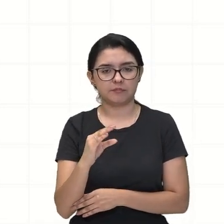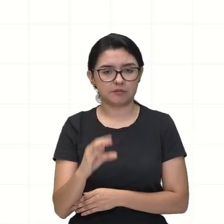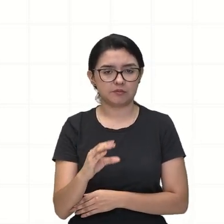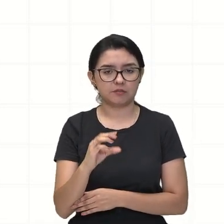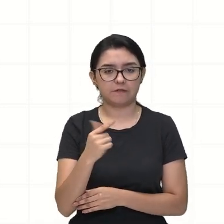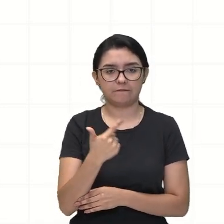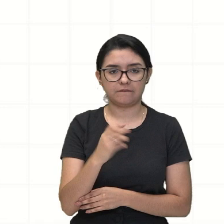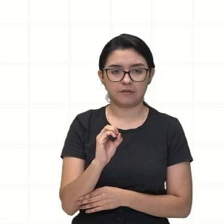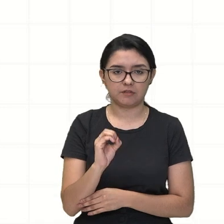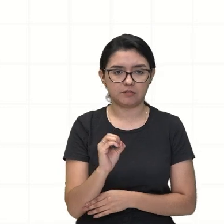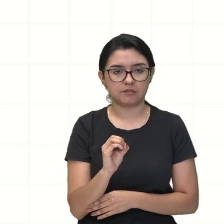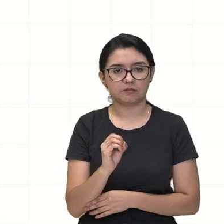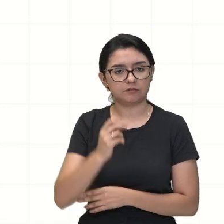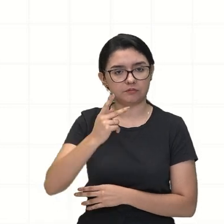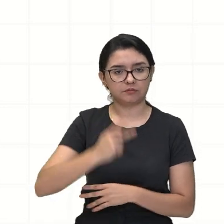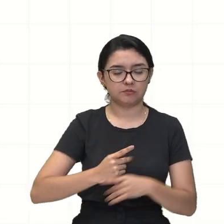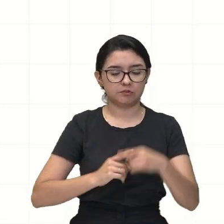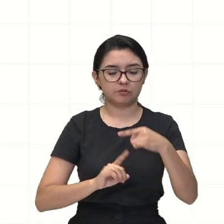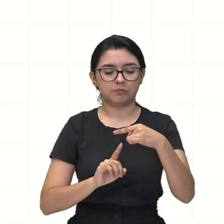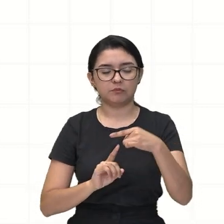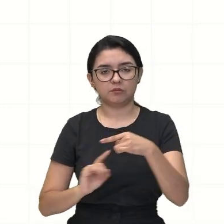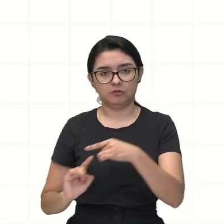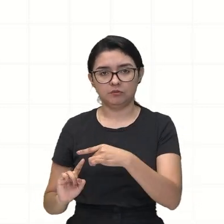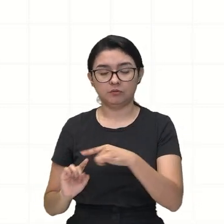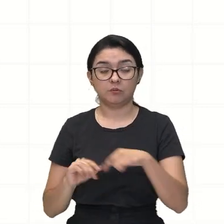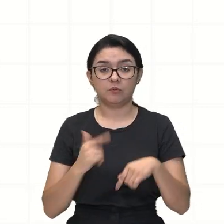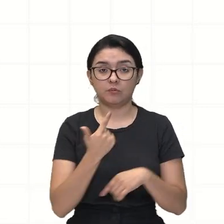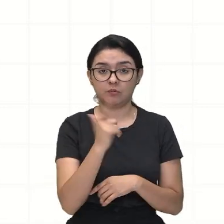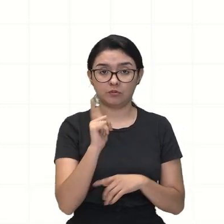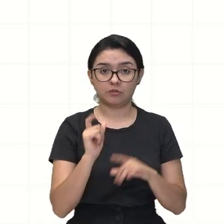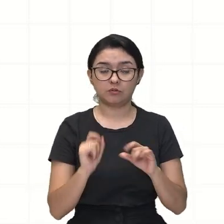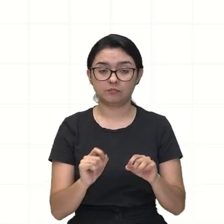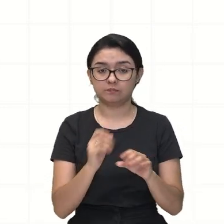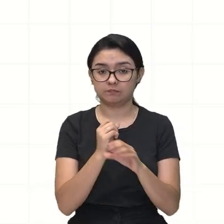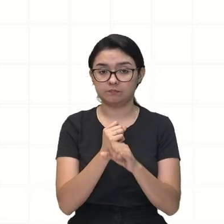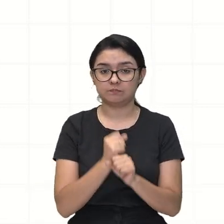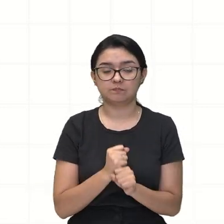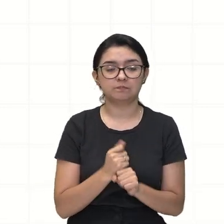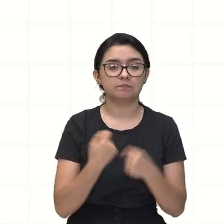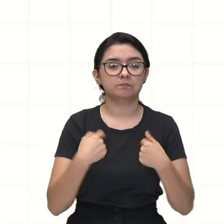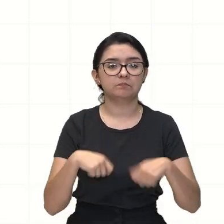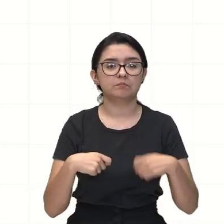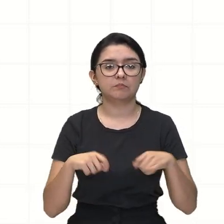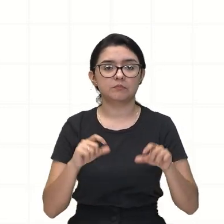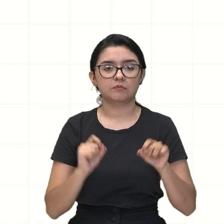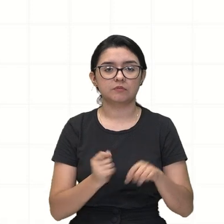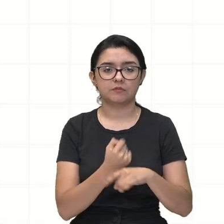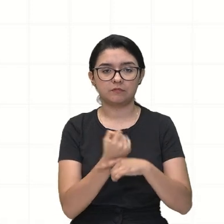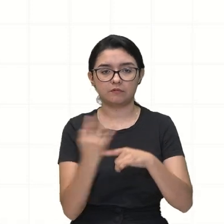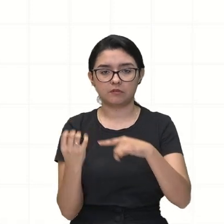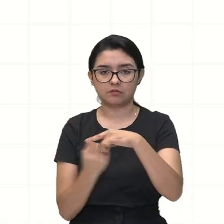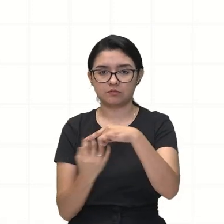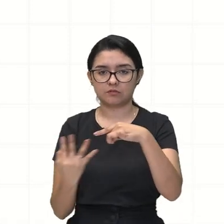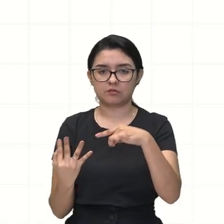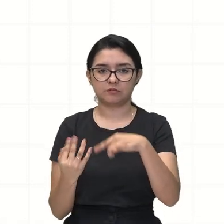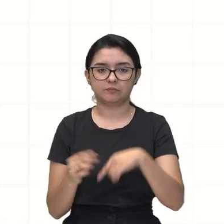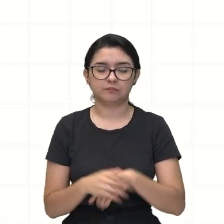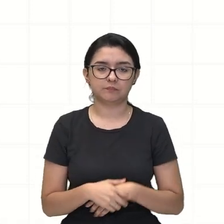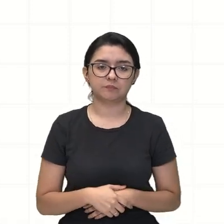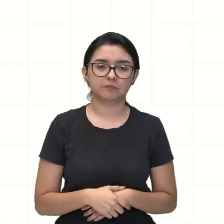comum entre os denominadores, próximo passo: obter as frações